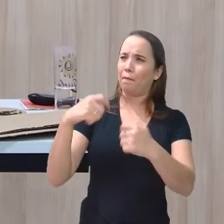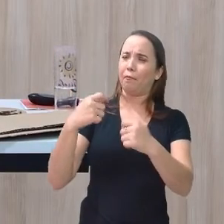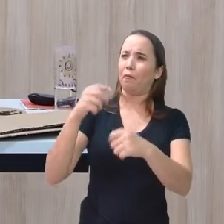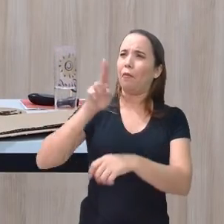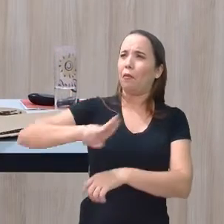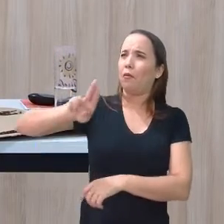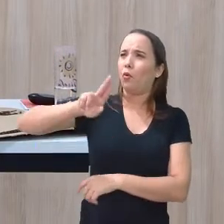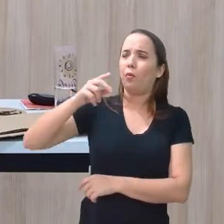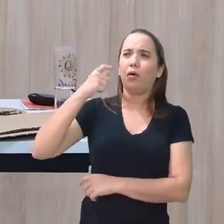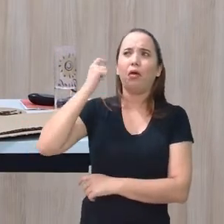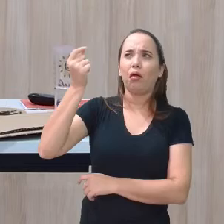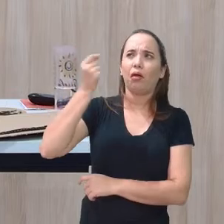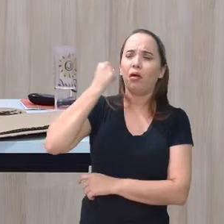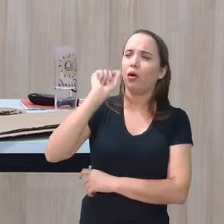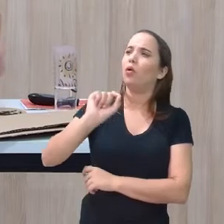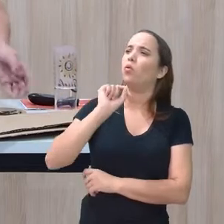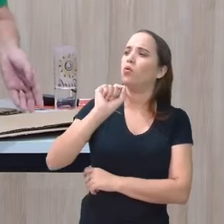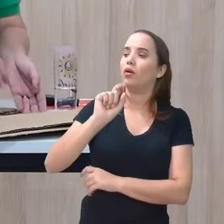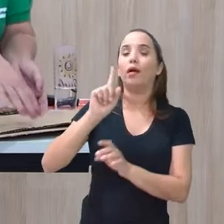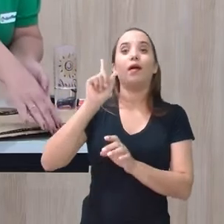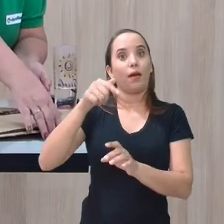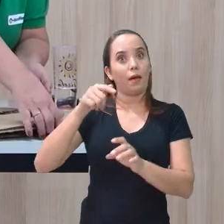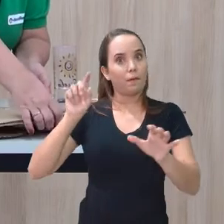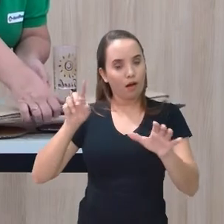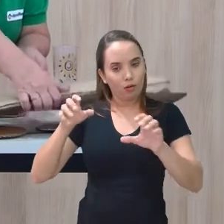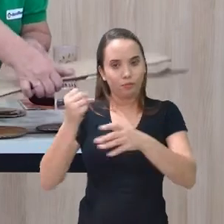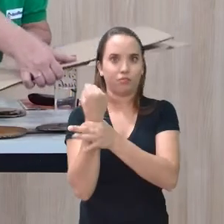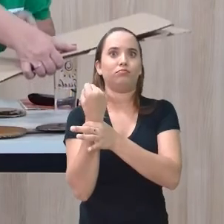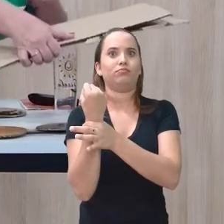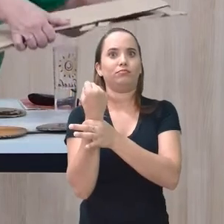brinco é para prender. Aí eu vou trazer agora,